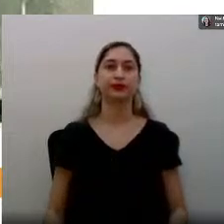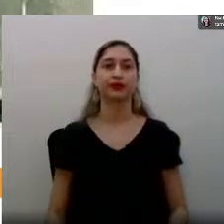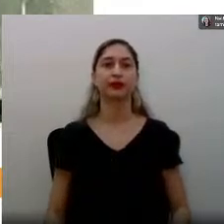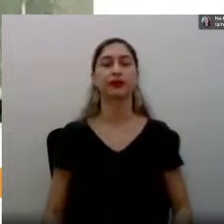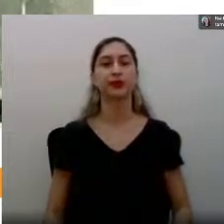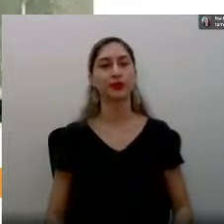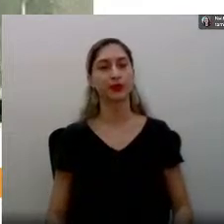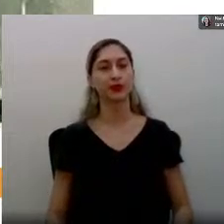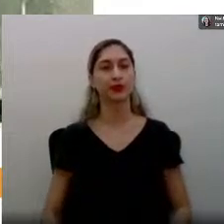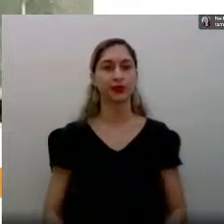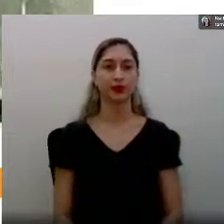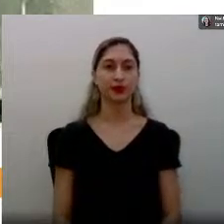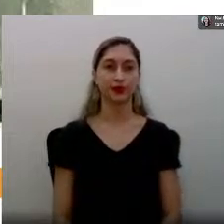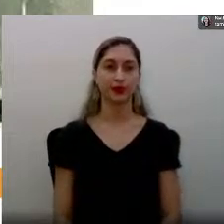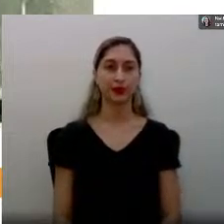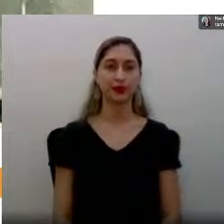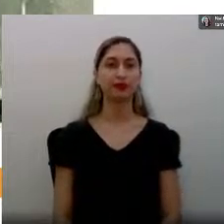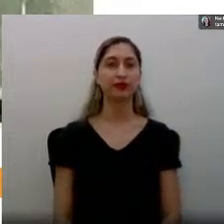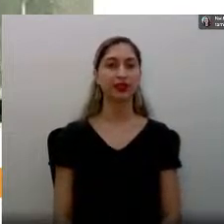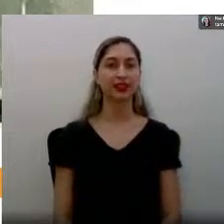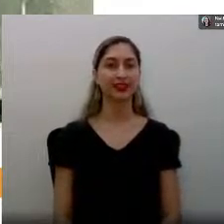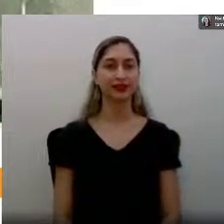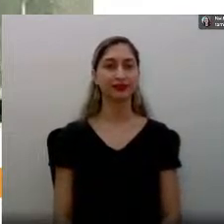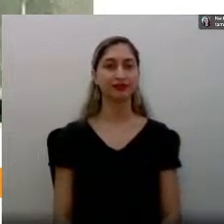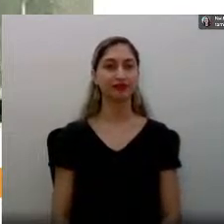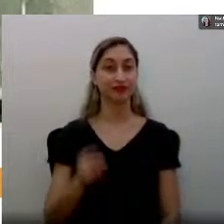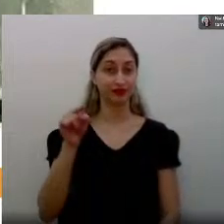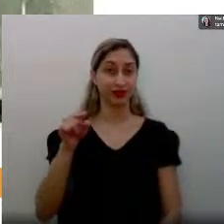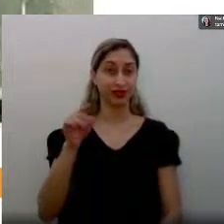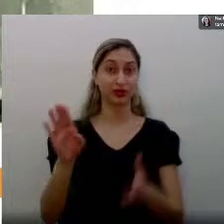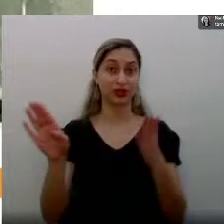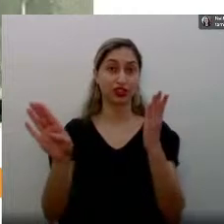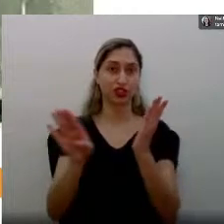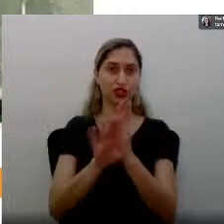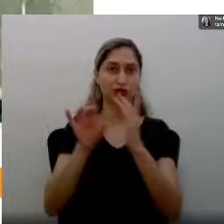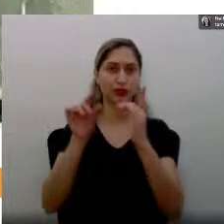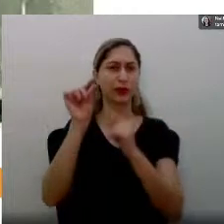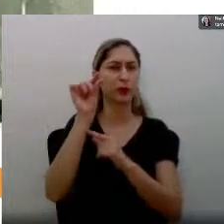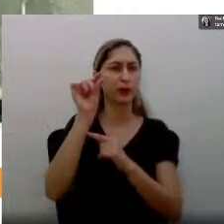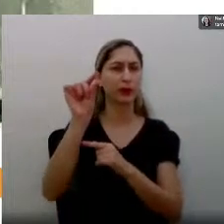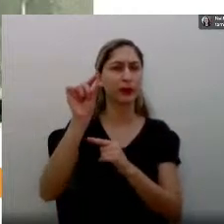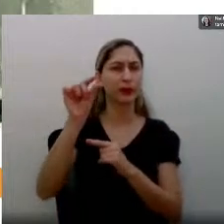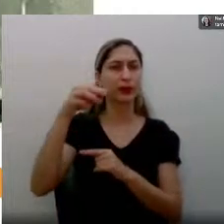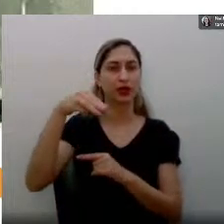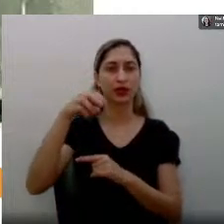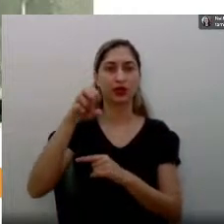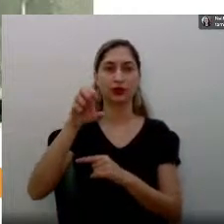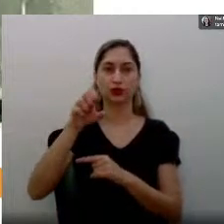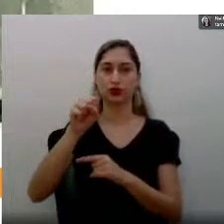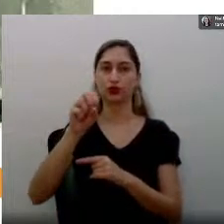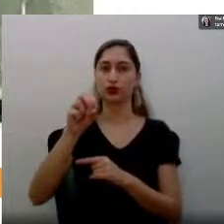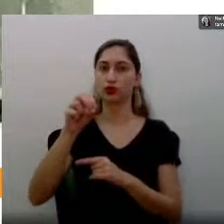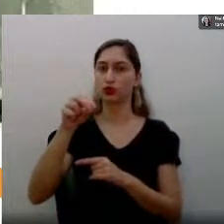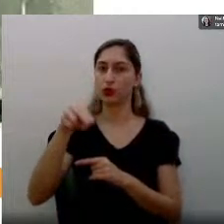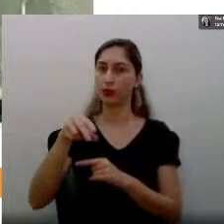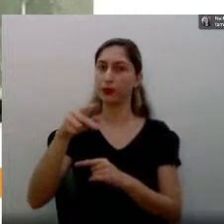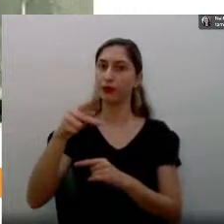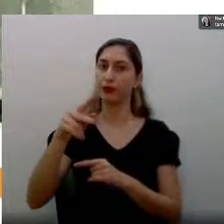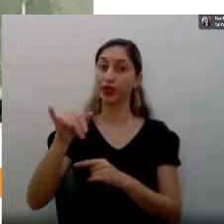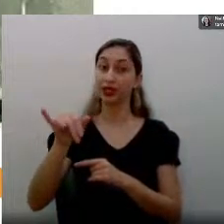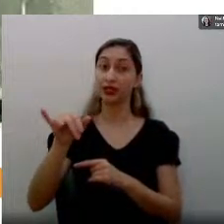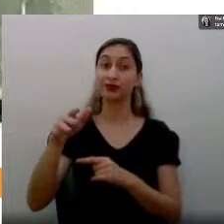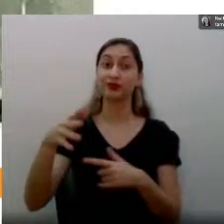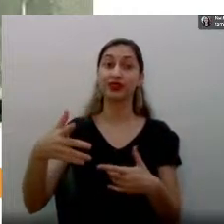é mesonpi né E isso revolucionou né e marcou o